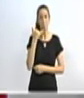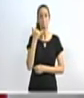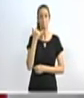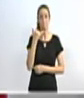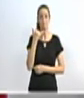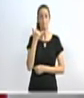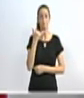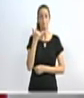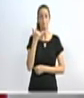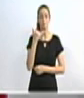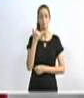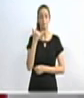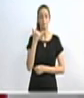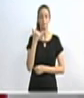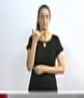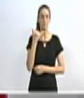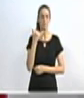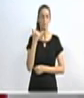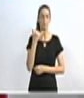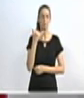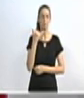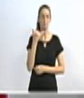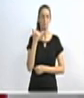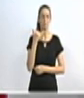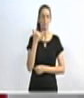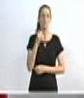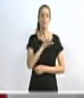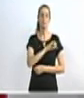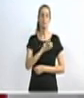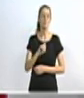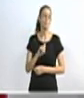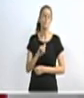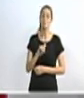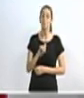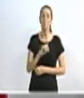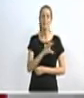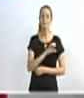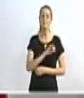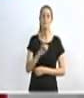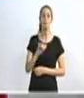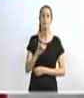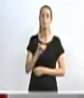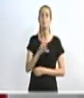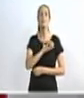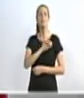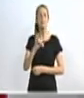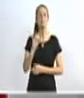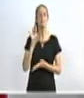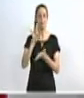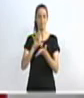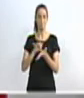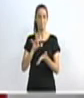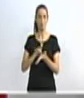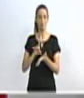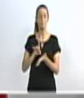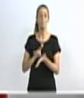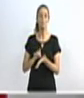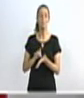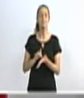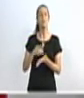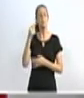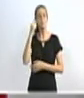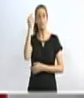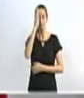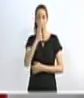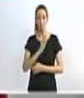comunicação. Mas se nós observarmos, se fizéssemos um posicionamento do mapa do Brasil